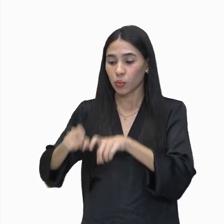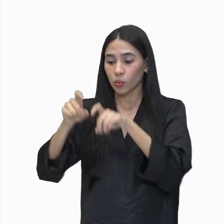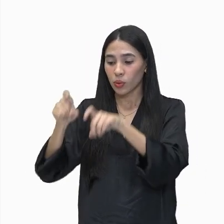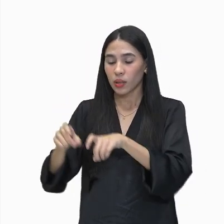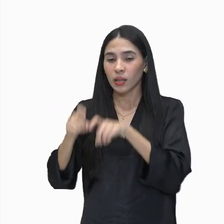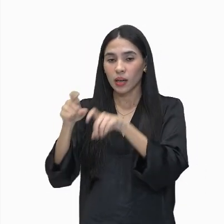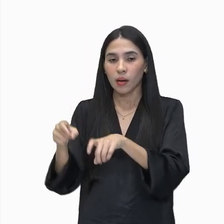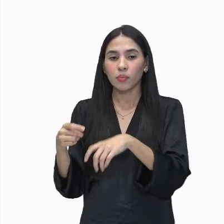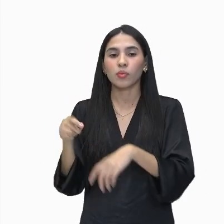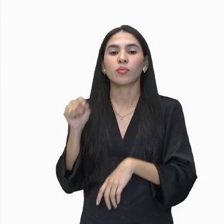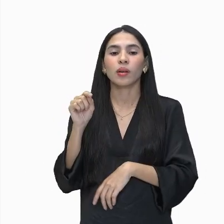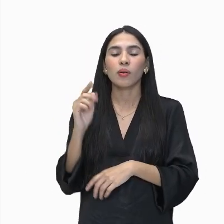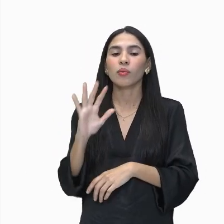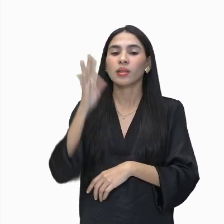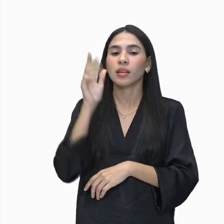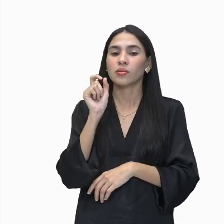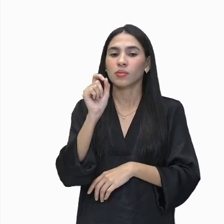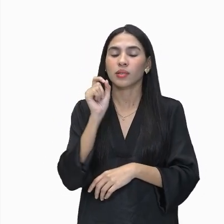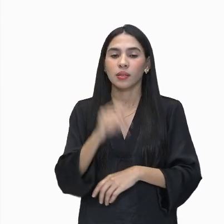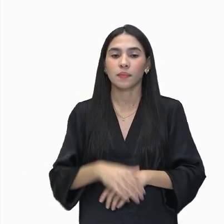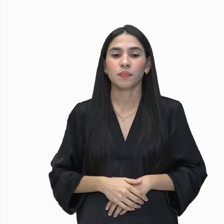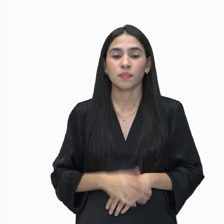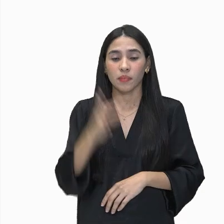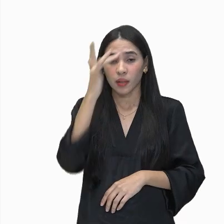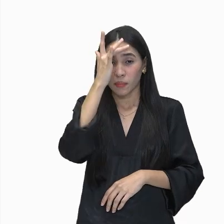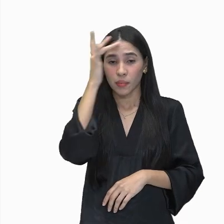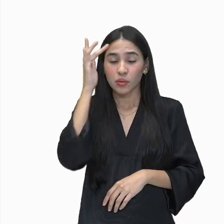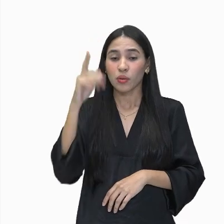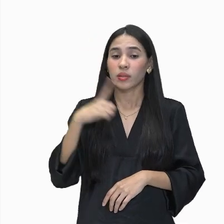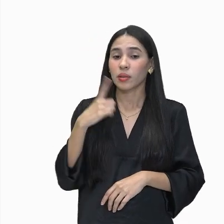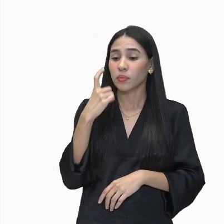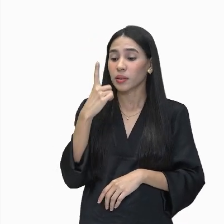pessoas elas acabam, né, saindo